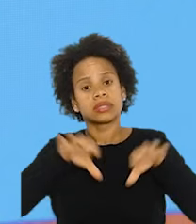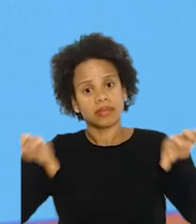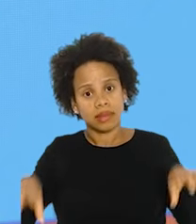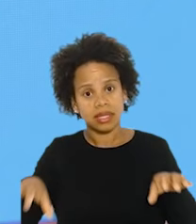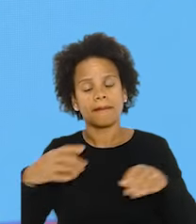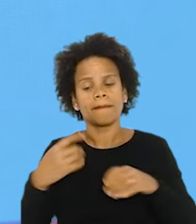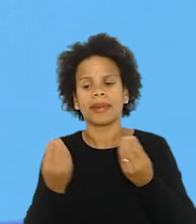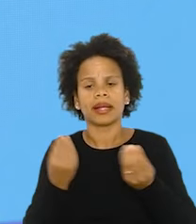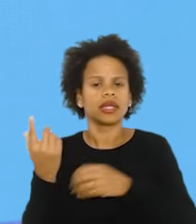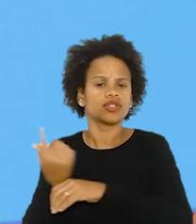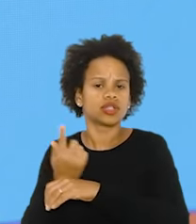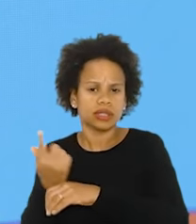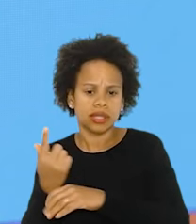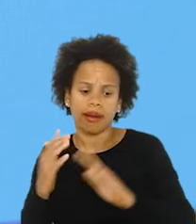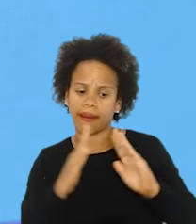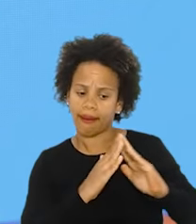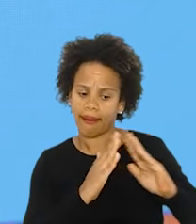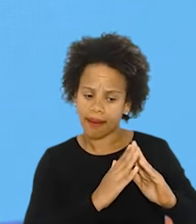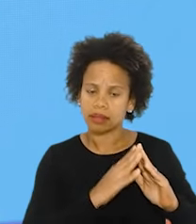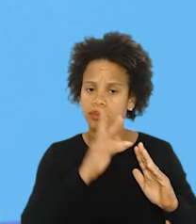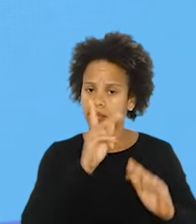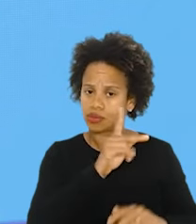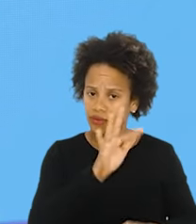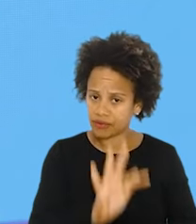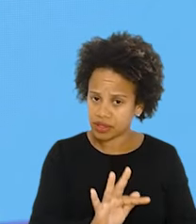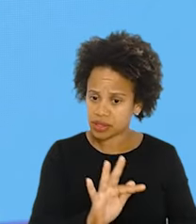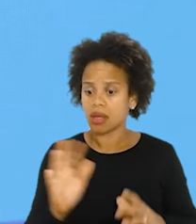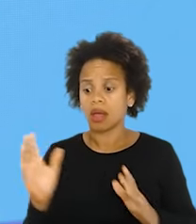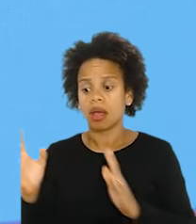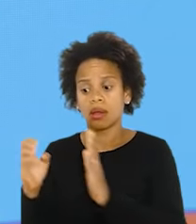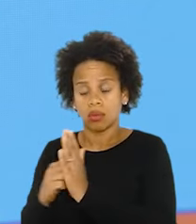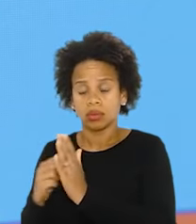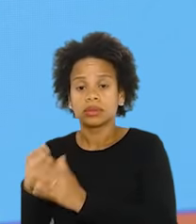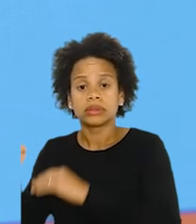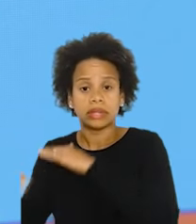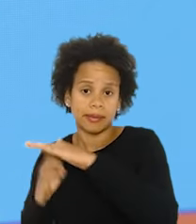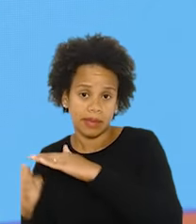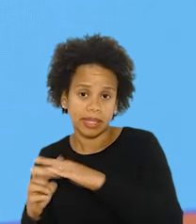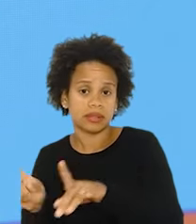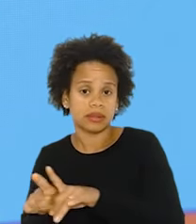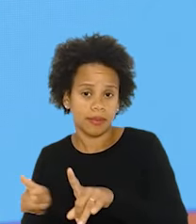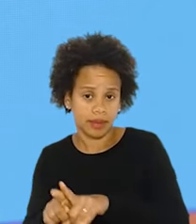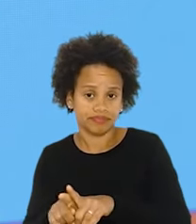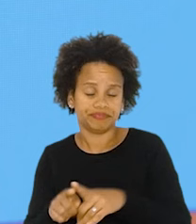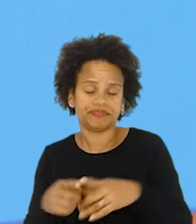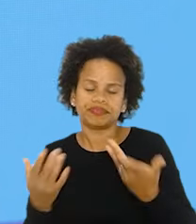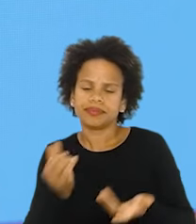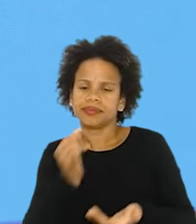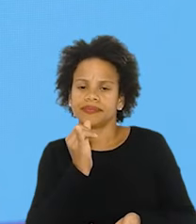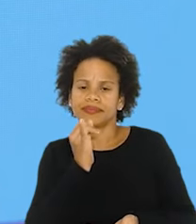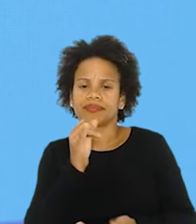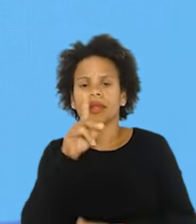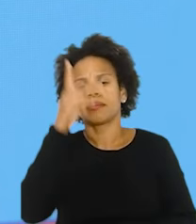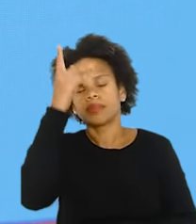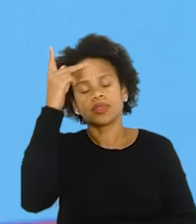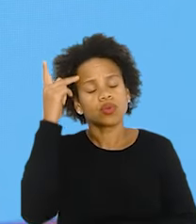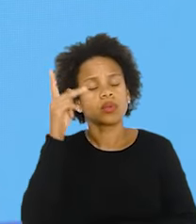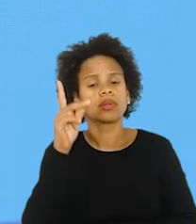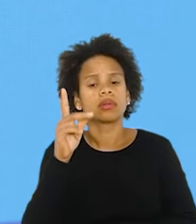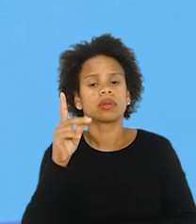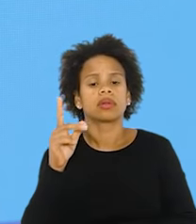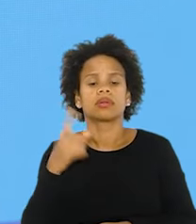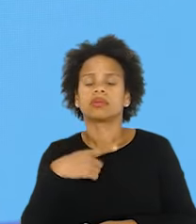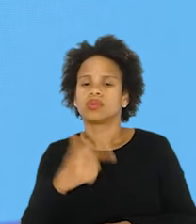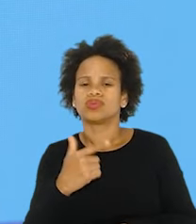gerencie perfeitamente tanto a sua casa sua conta pessoa física como a empresa e nesse exemplo que a Eline deu vamos supor que a pessoa não tem uma conta pessoa